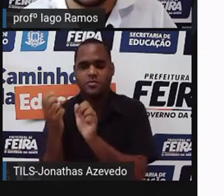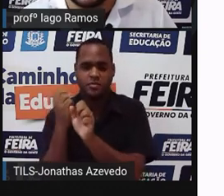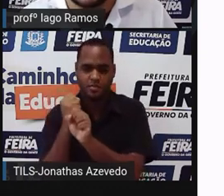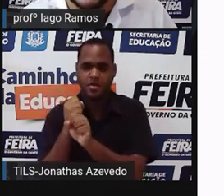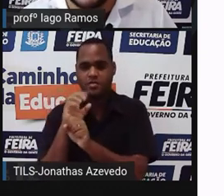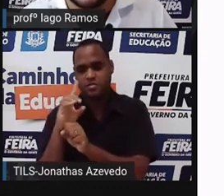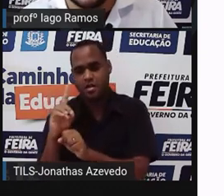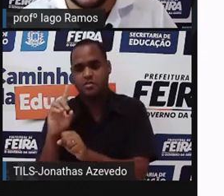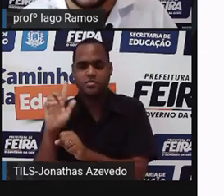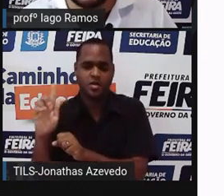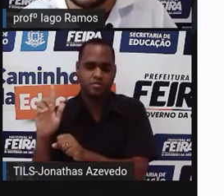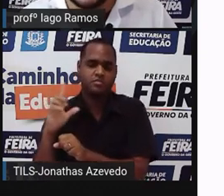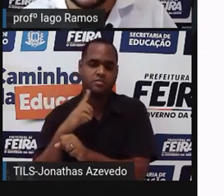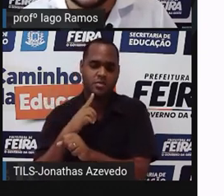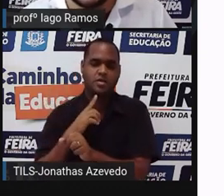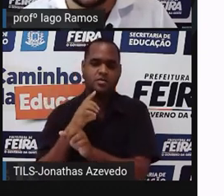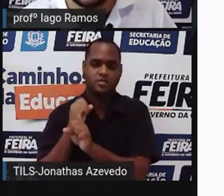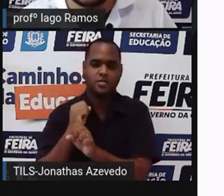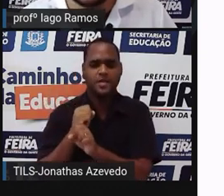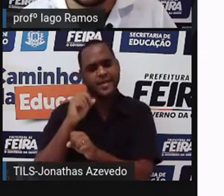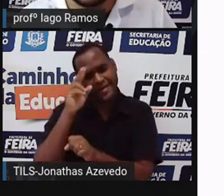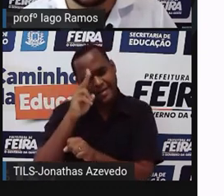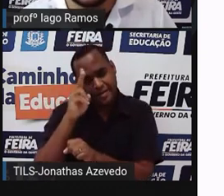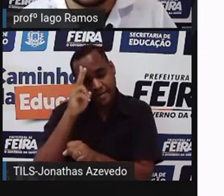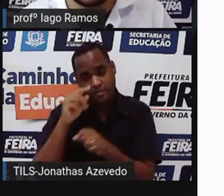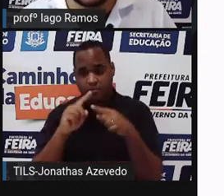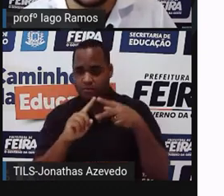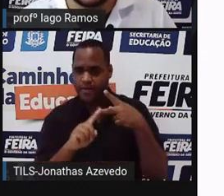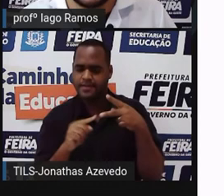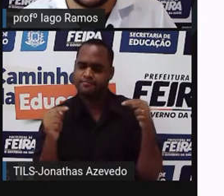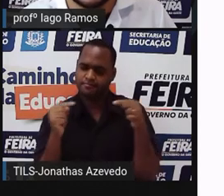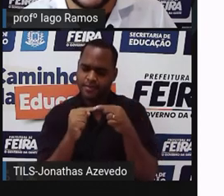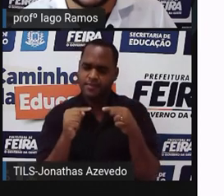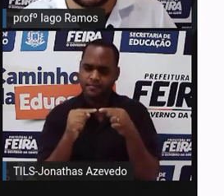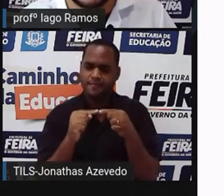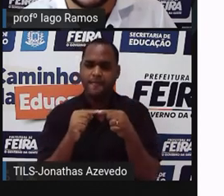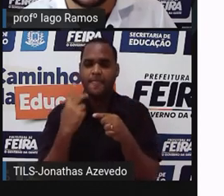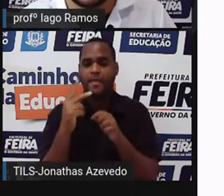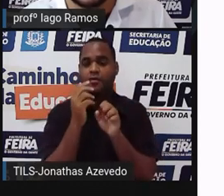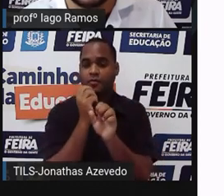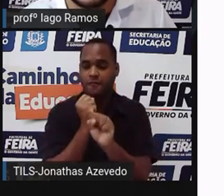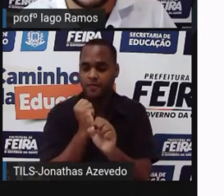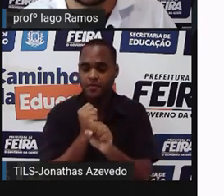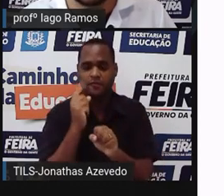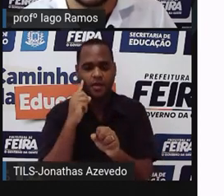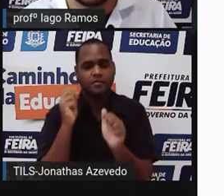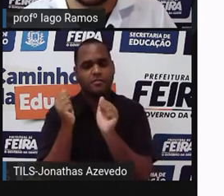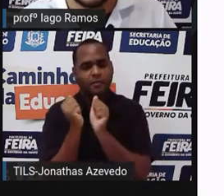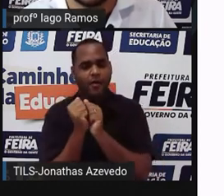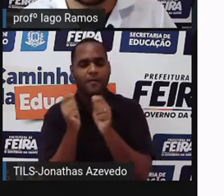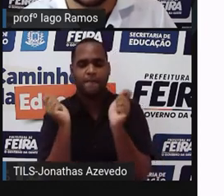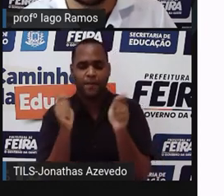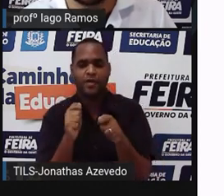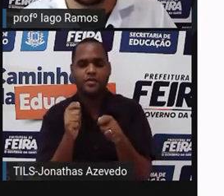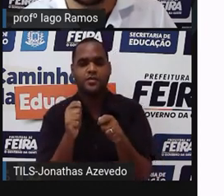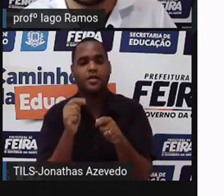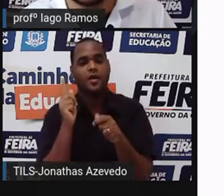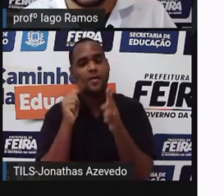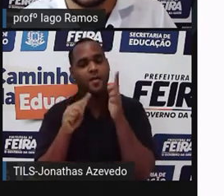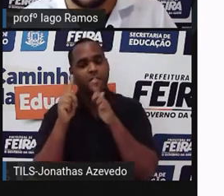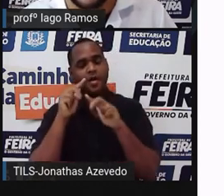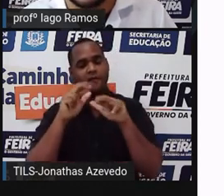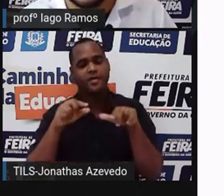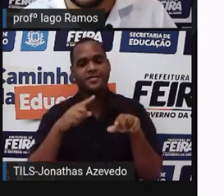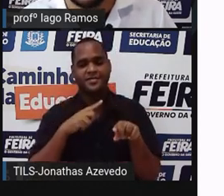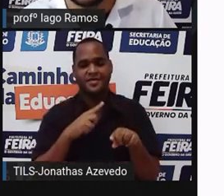D, tá? Lembre-se que esses dois surgiu desse. Então, se eu juntar esse pedaço com esse pedaço, dá esse lado todo que é o